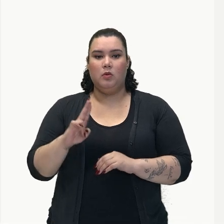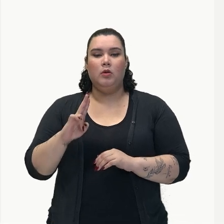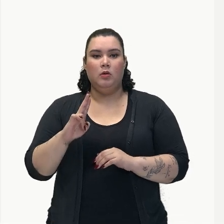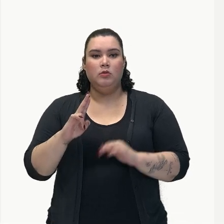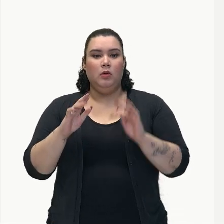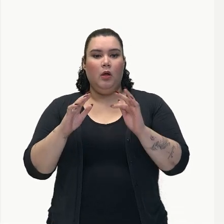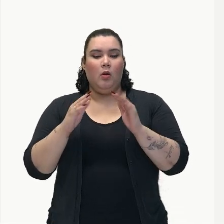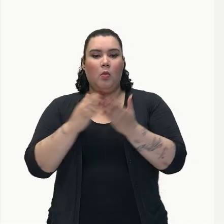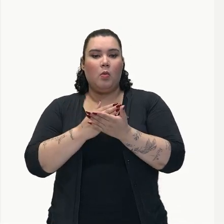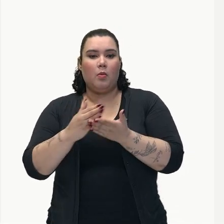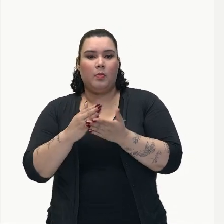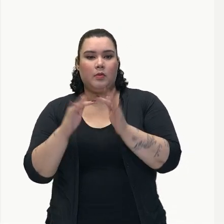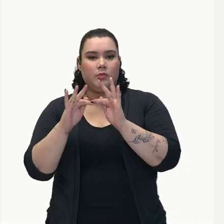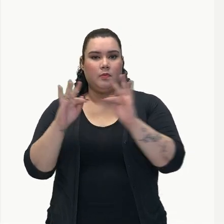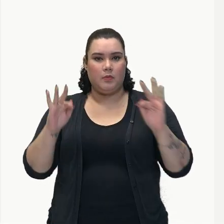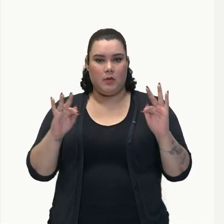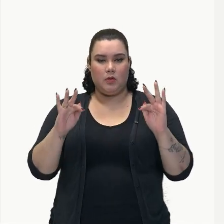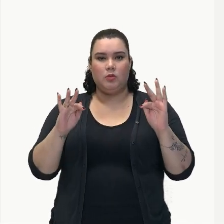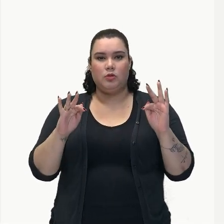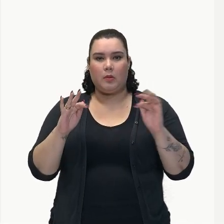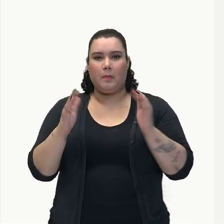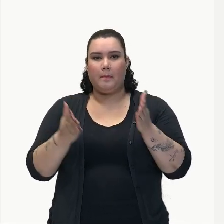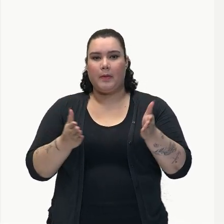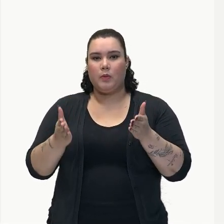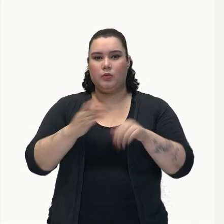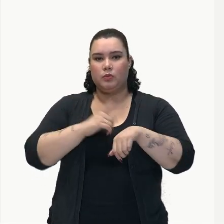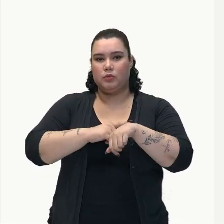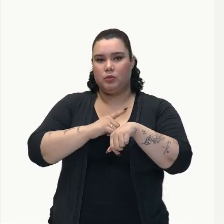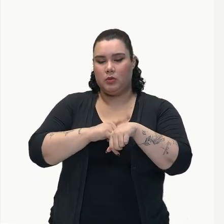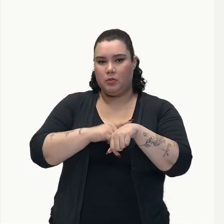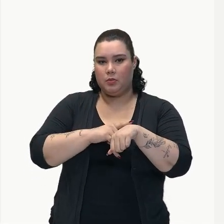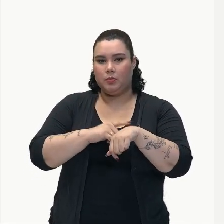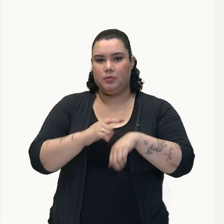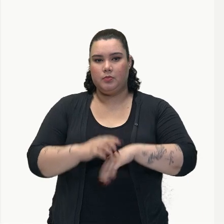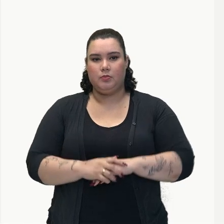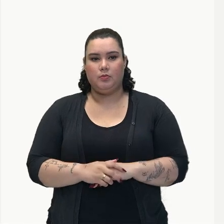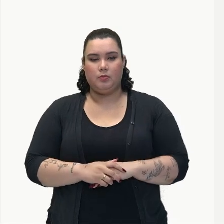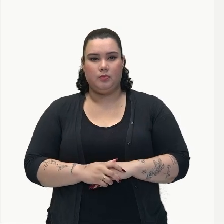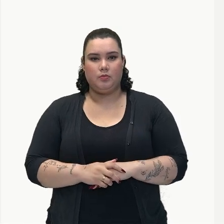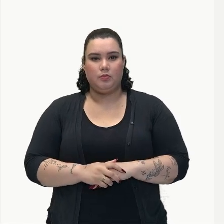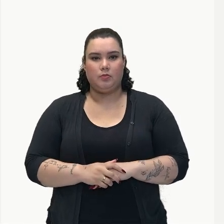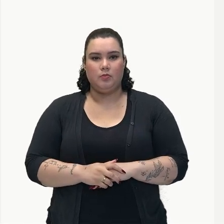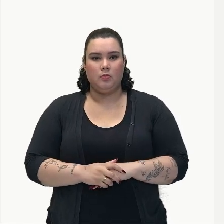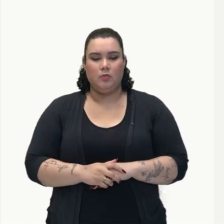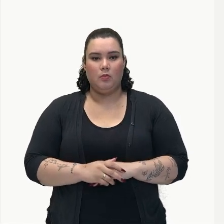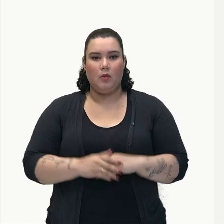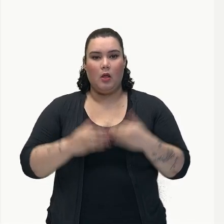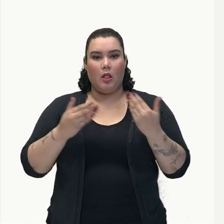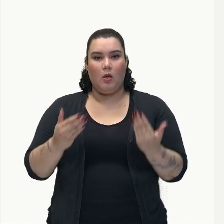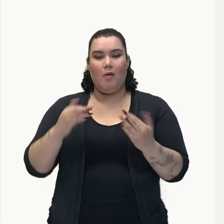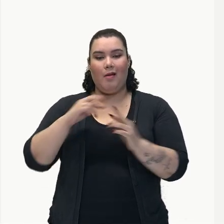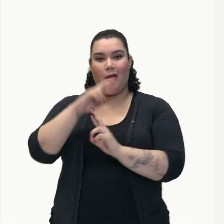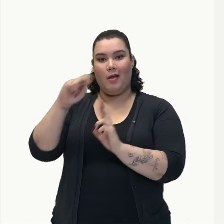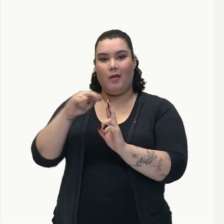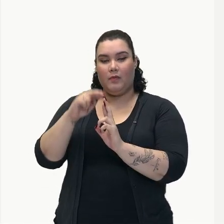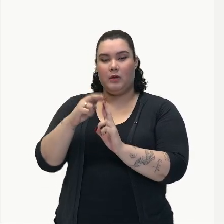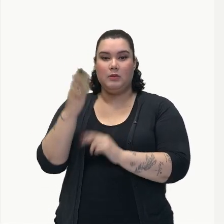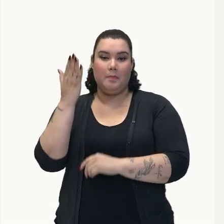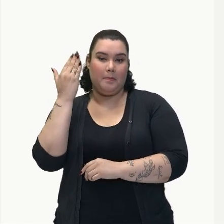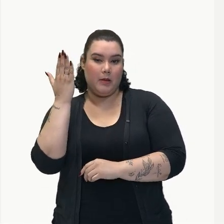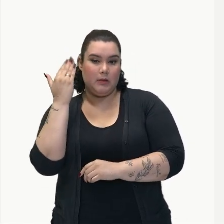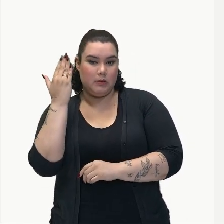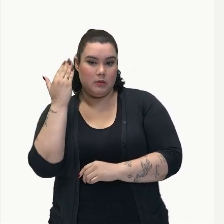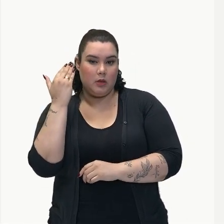expressão, esse marcador temporal, na verdade. Por aquele tempo, já se remete a quê? Ao passado,